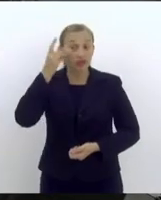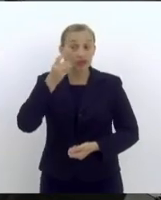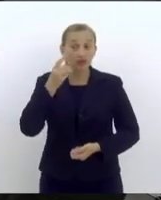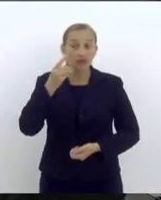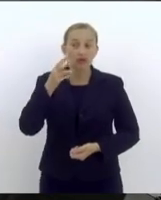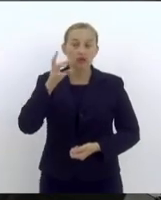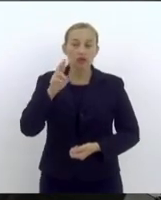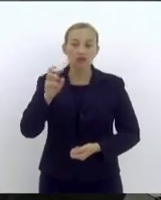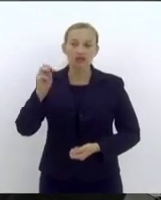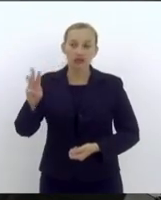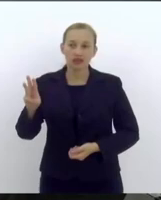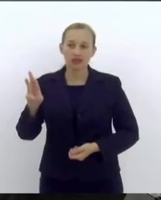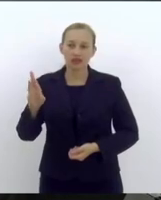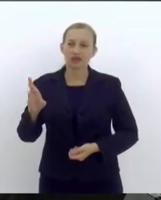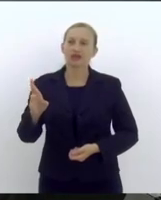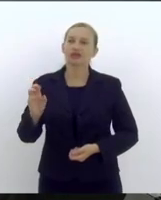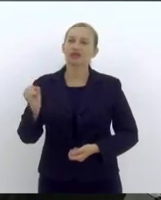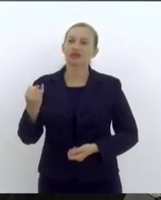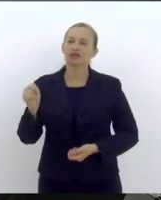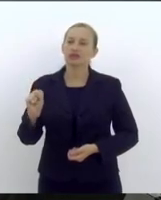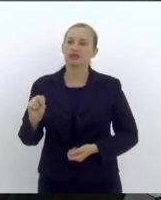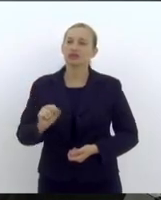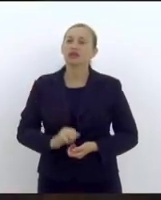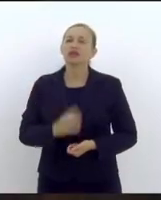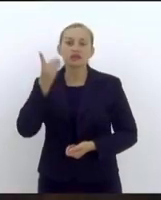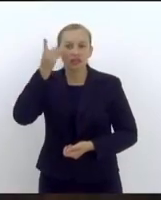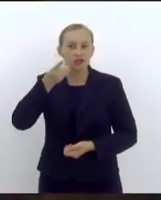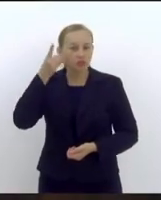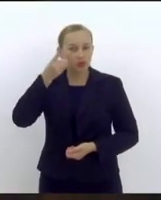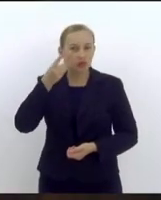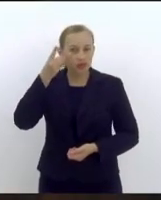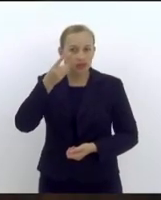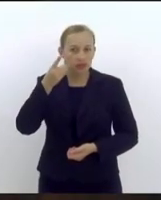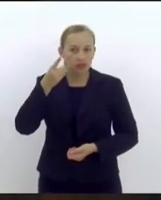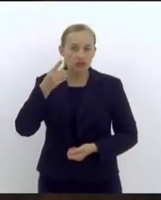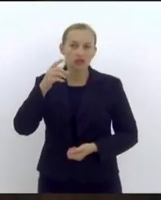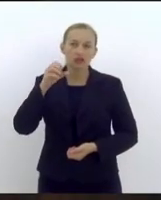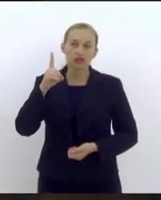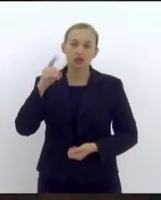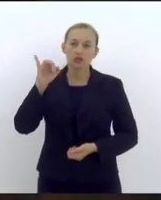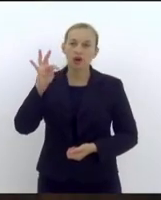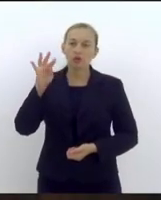Rosemberg Reis Deputado Doutor